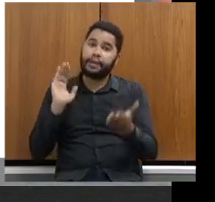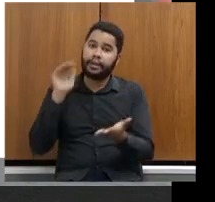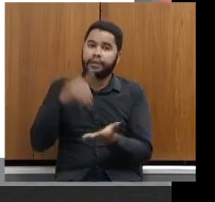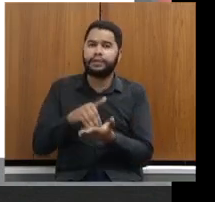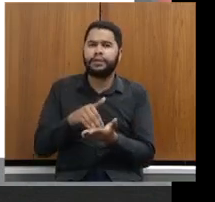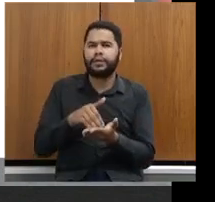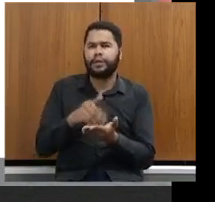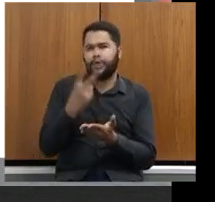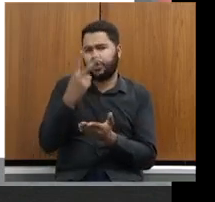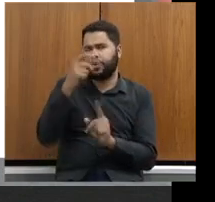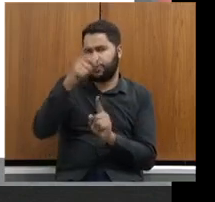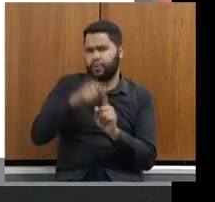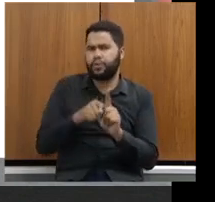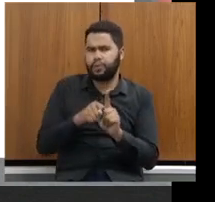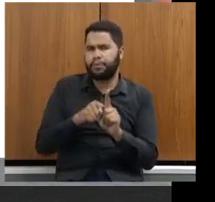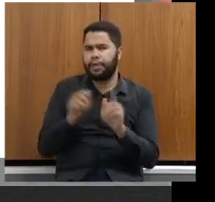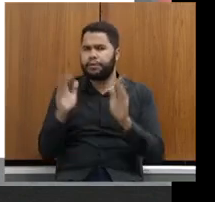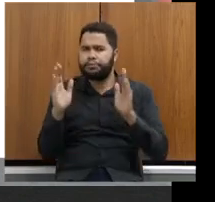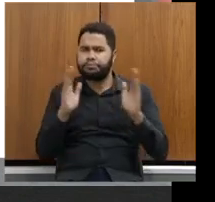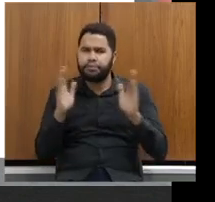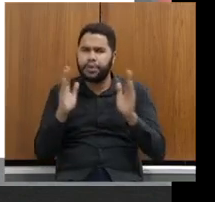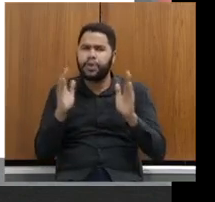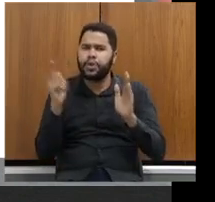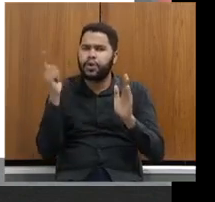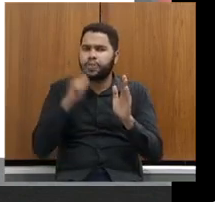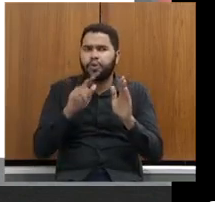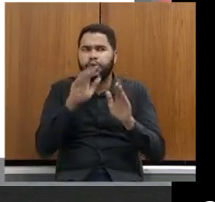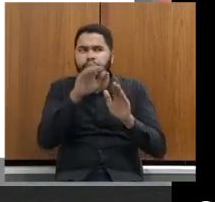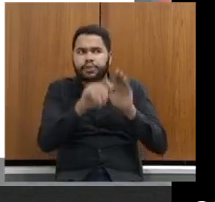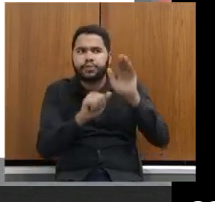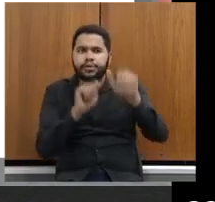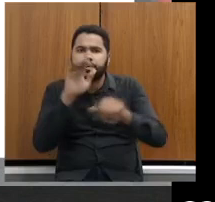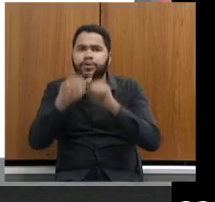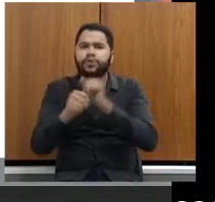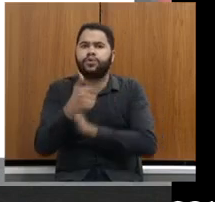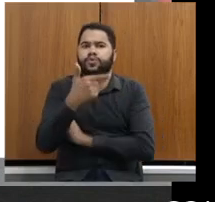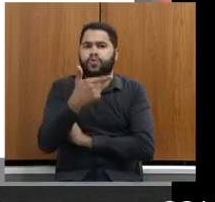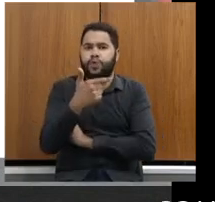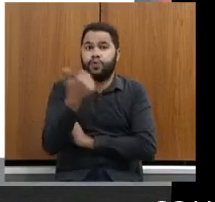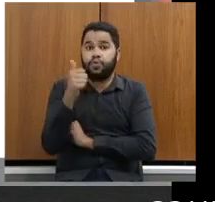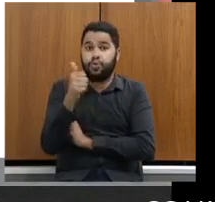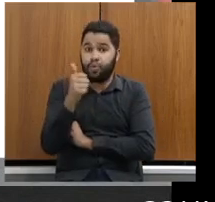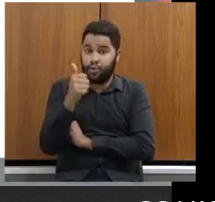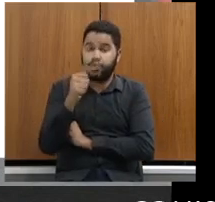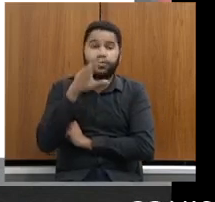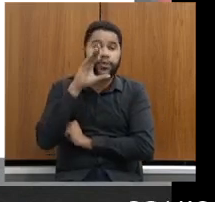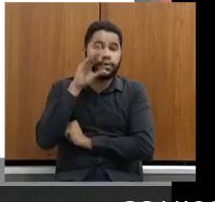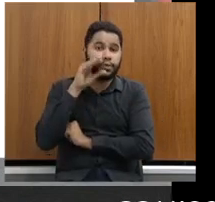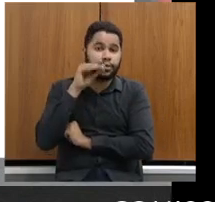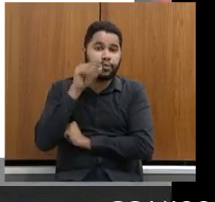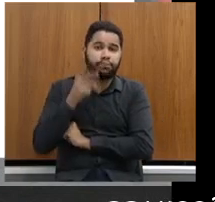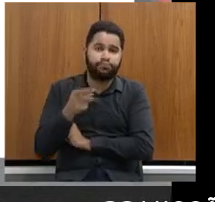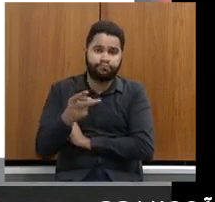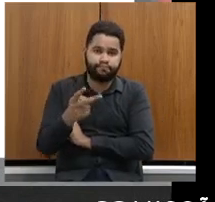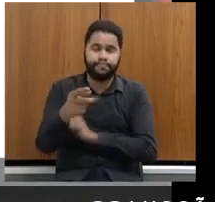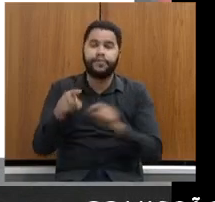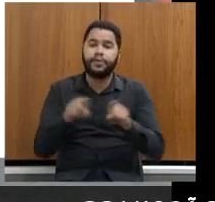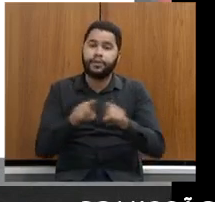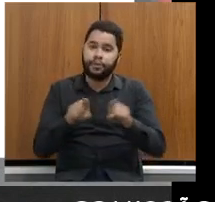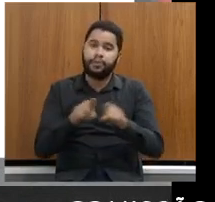dois meses né aproximadamente a gente já esteja chamando mais 211 servidores é uma uma